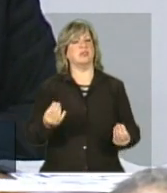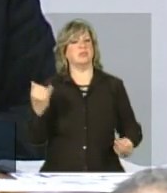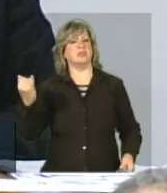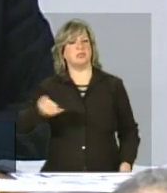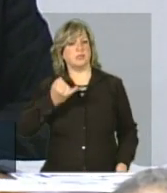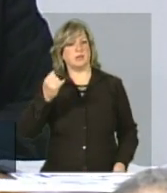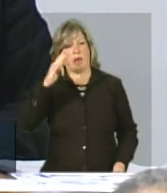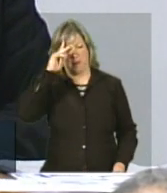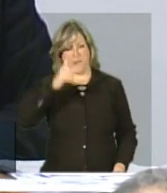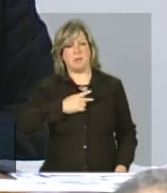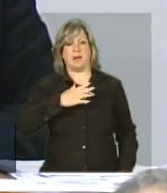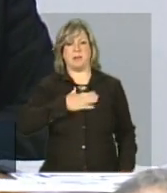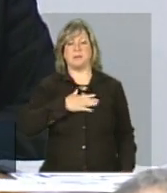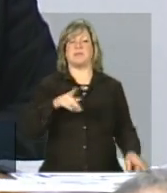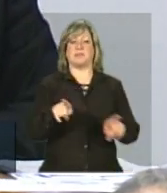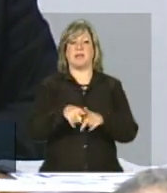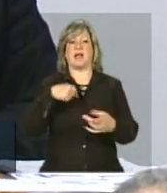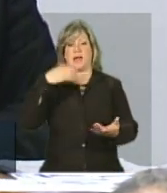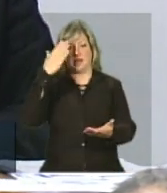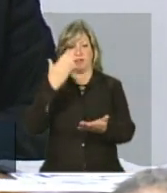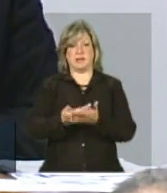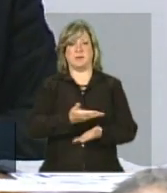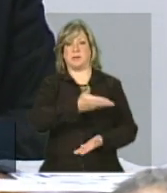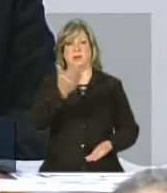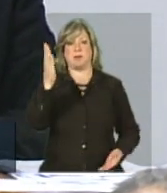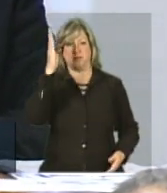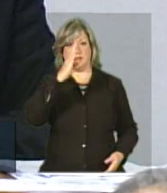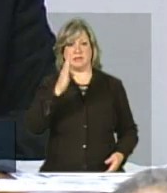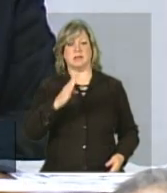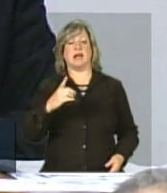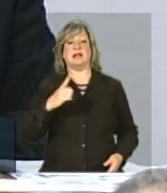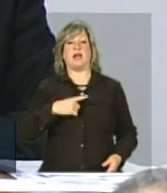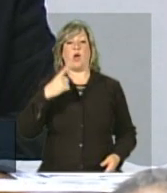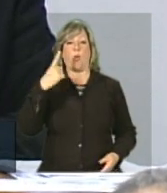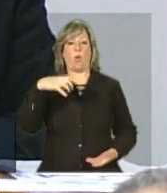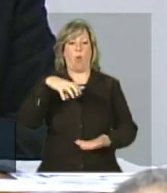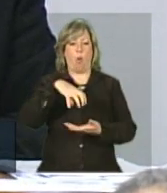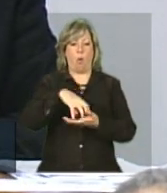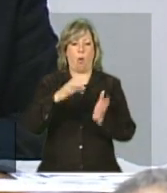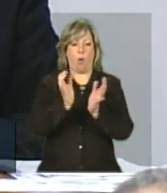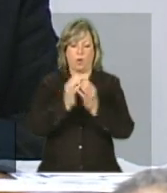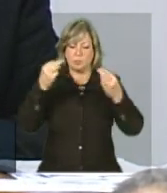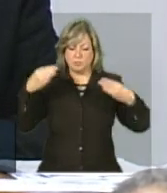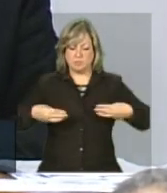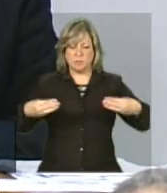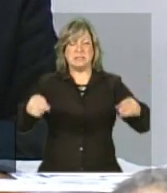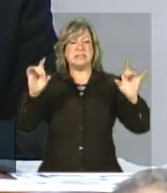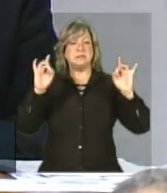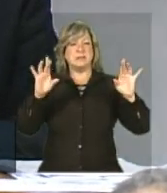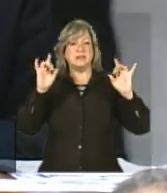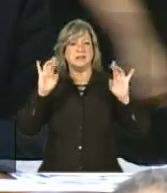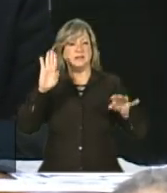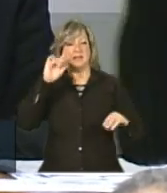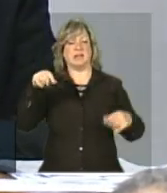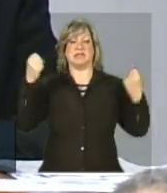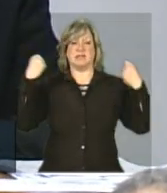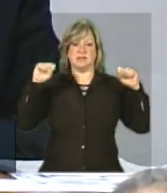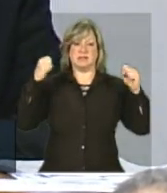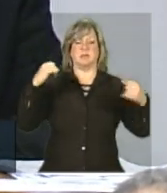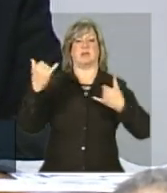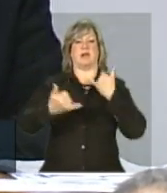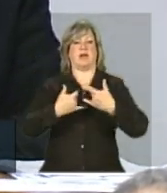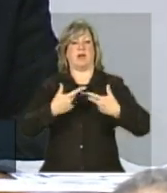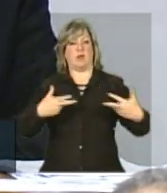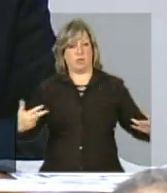mim, e acredito que para o Brasil, a experiência de ter um órgão especificamente voltado para políticas públicas de esporte, lazer